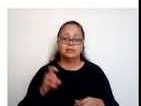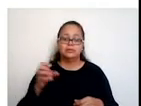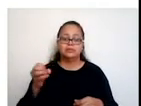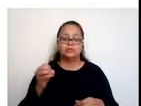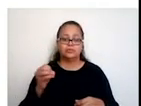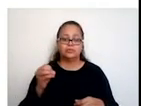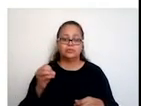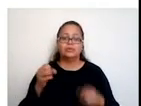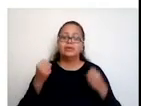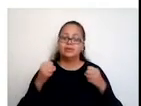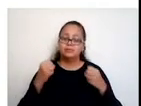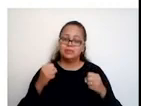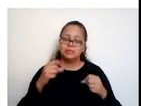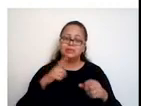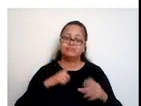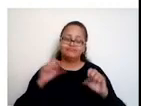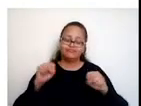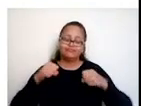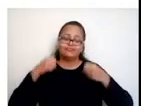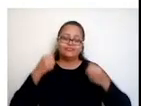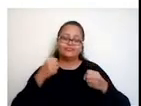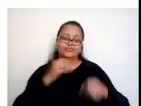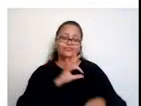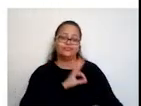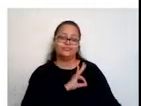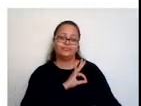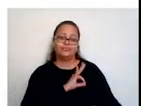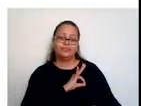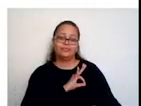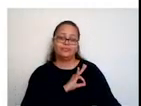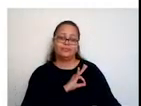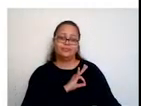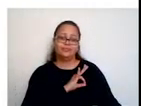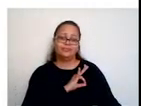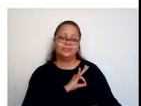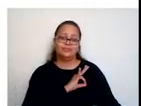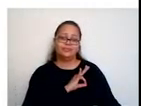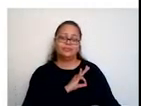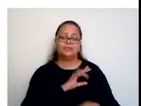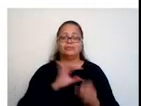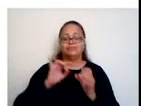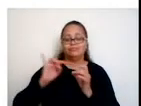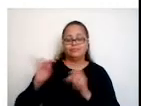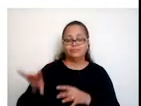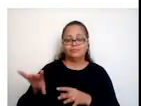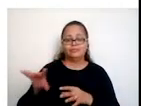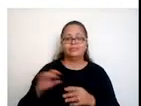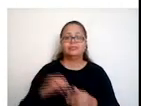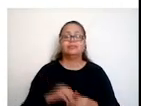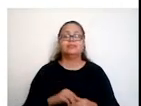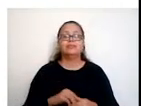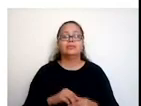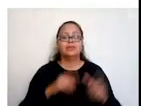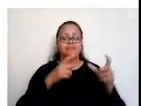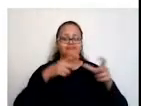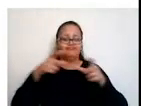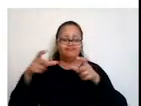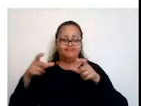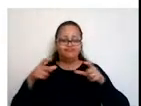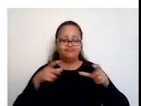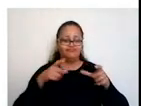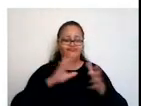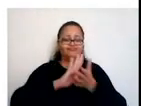inclusive com a força policial para reprimir aqueles que se recusavam a sair. Bairros inteiros